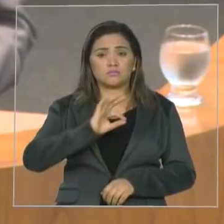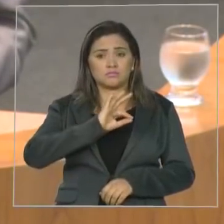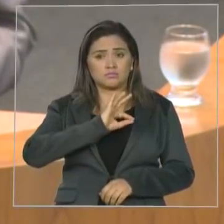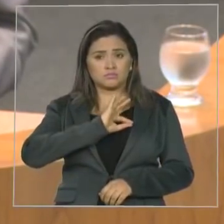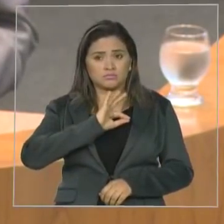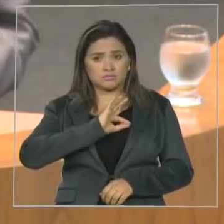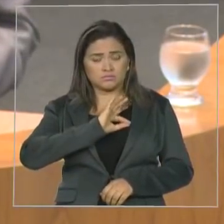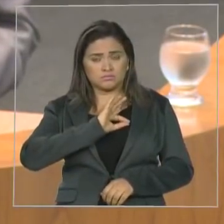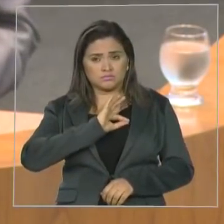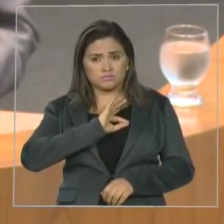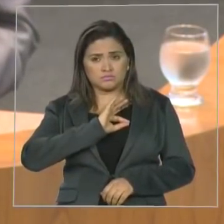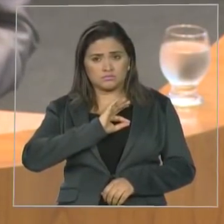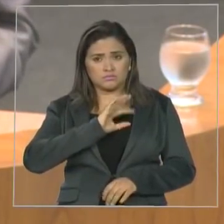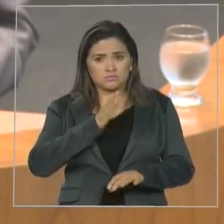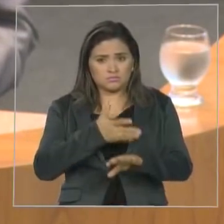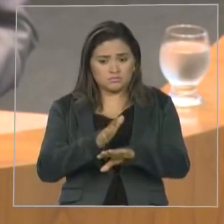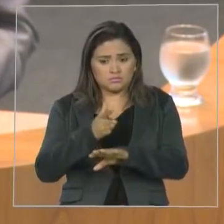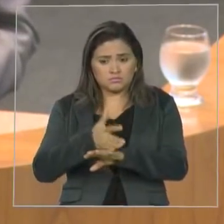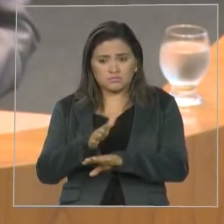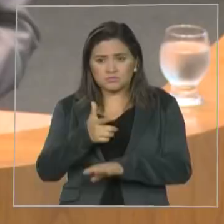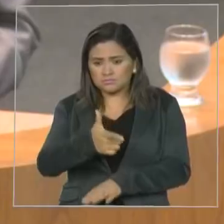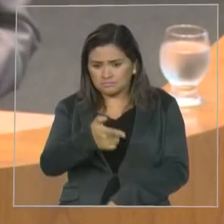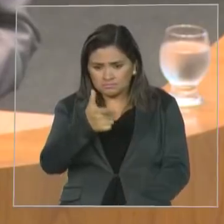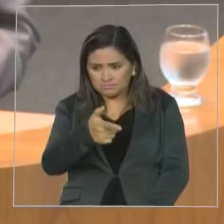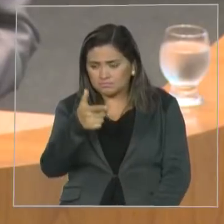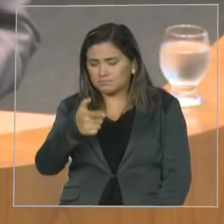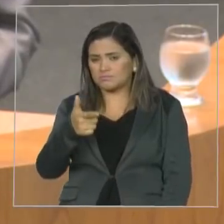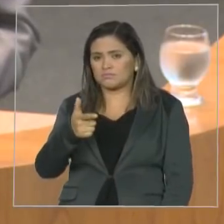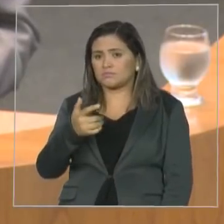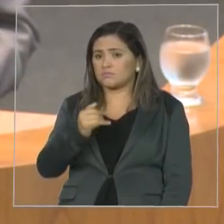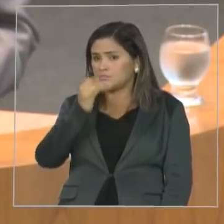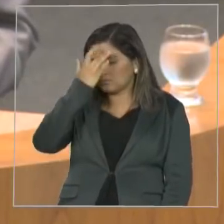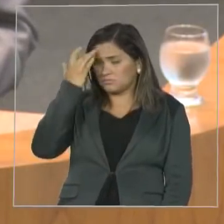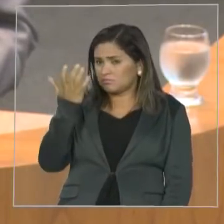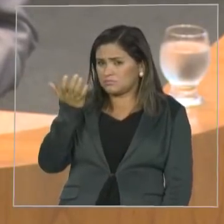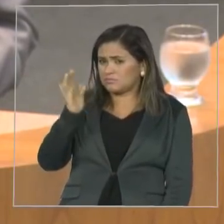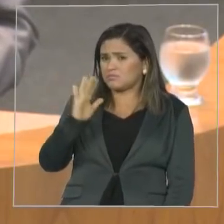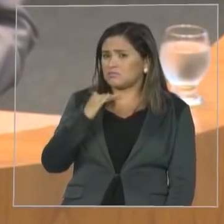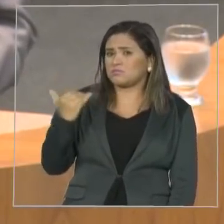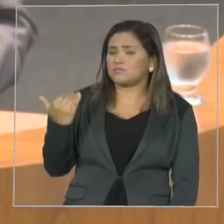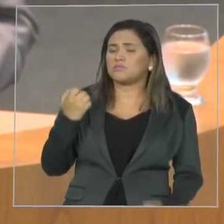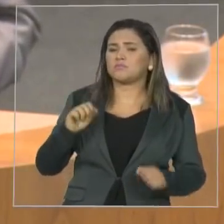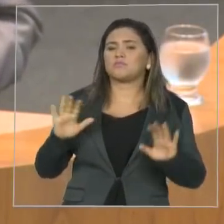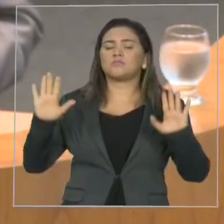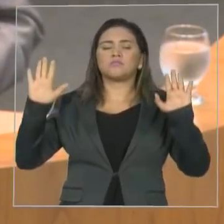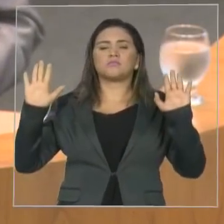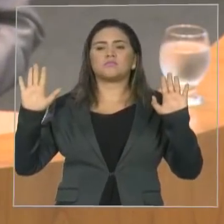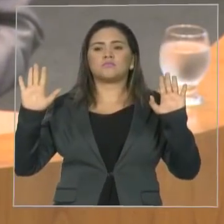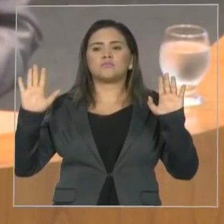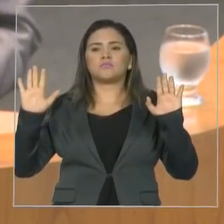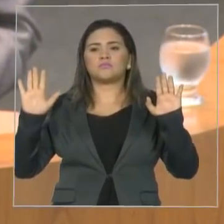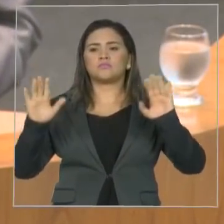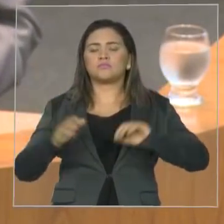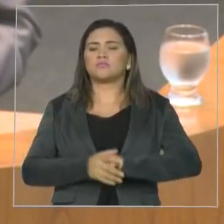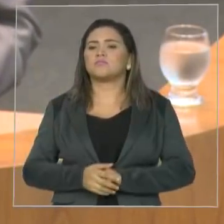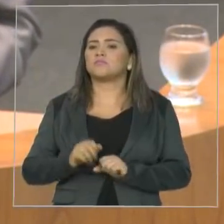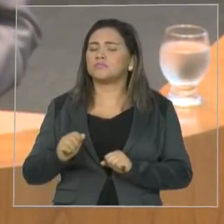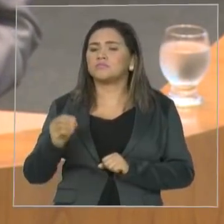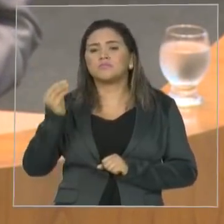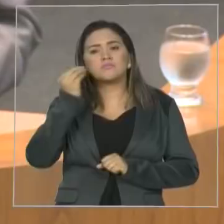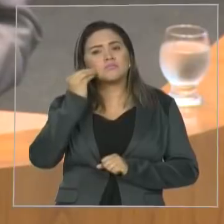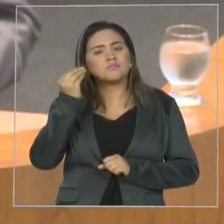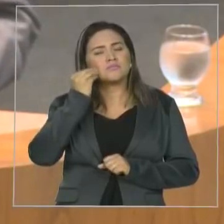se não for receitada, mesmo assim, ele faz o máximo possível para não atirar.